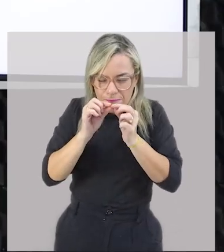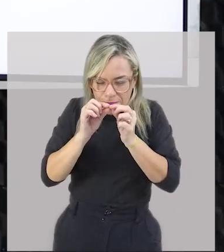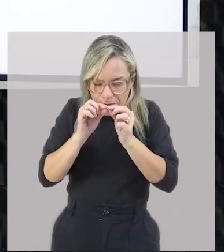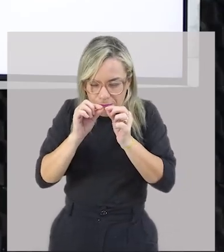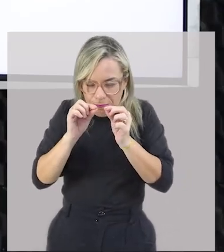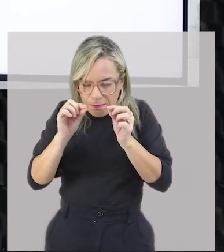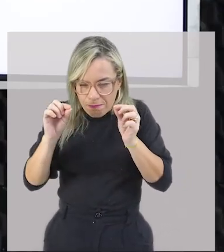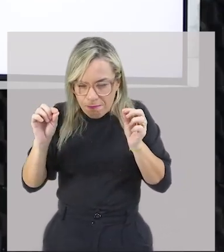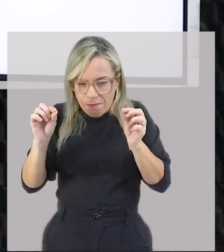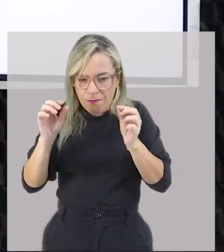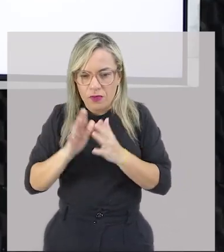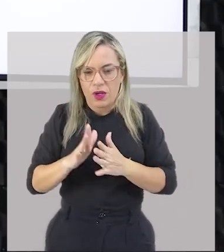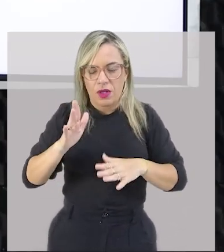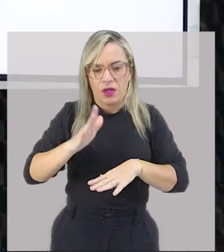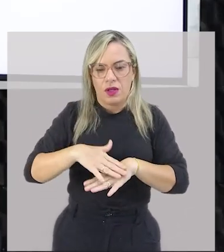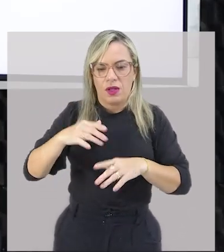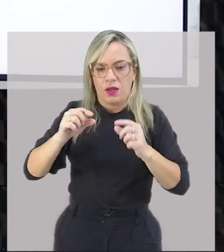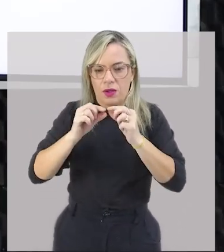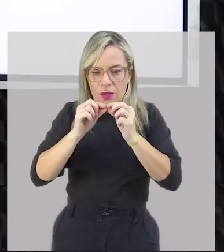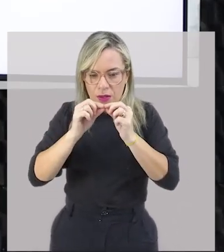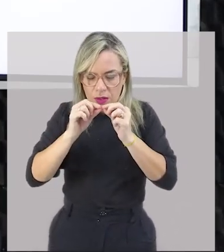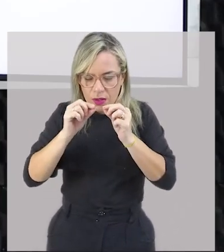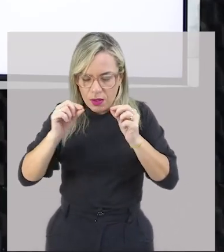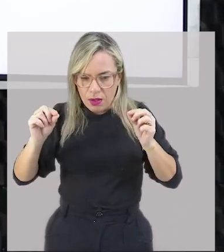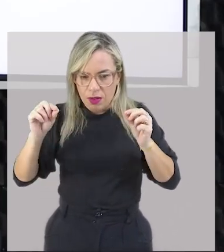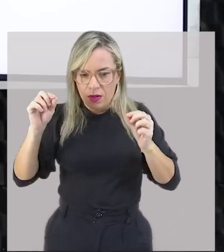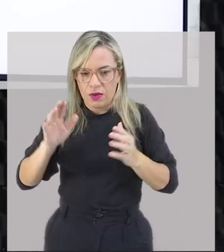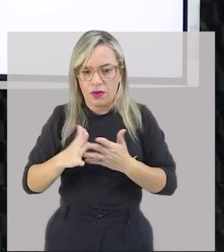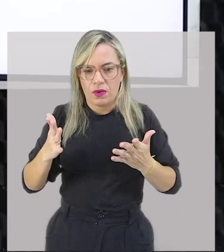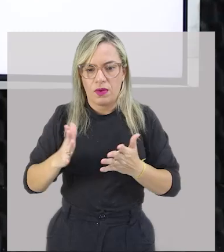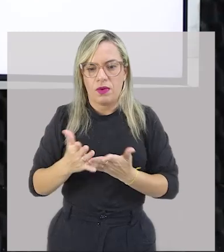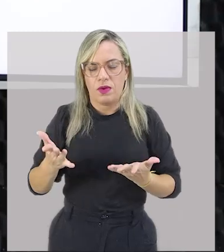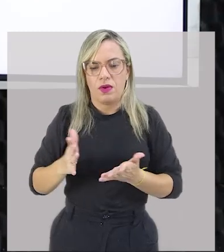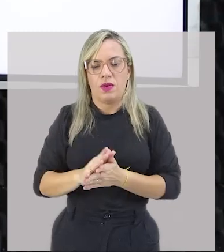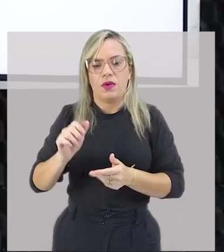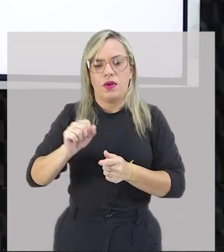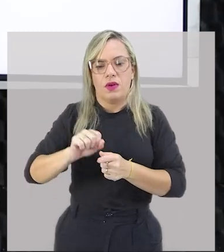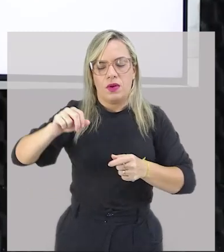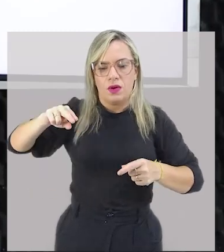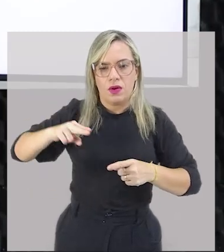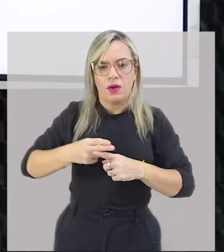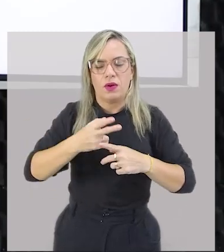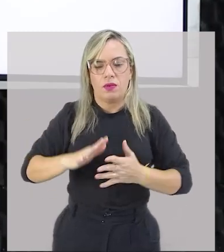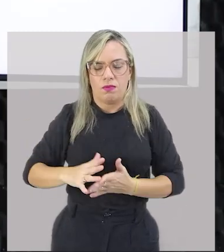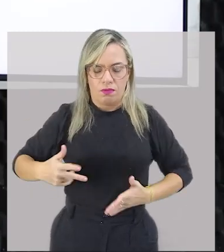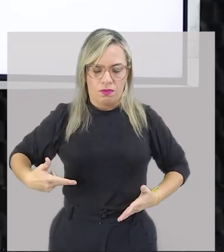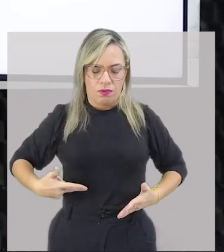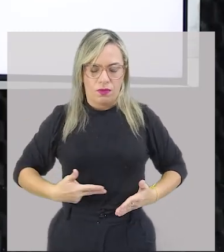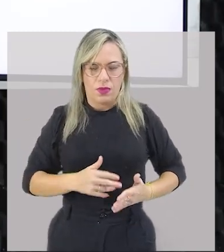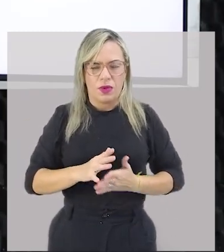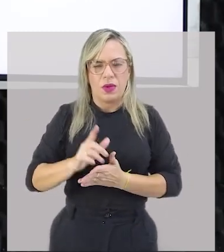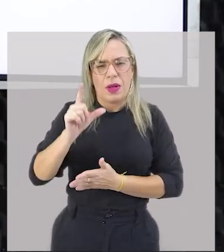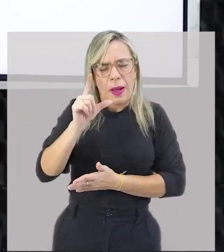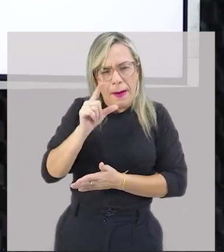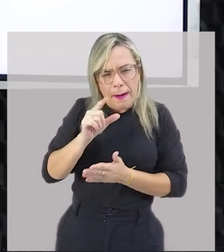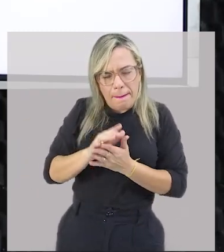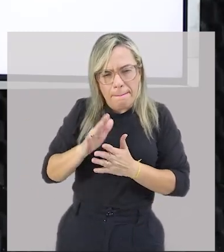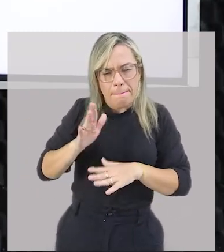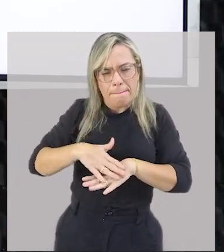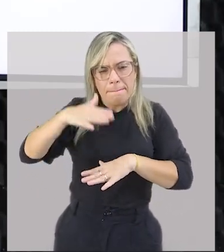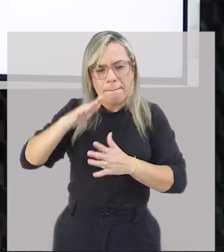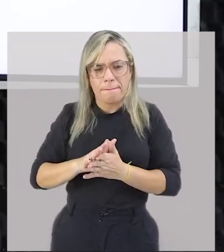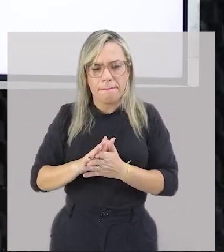fina for a região que vai servir para corte, quanto mais fina